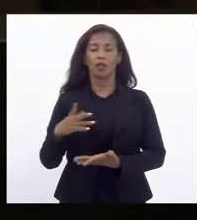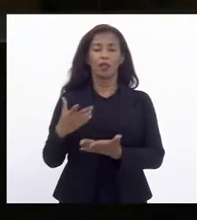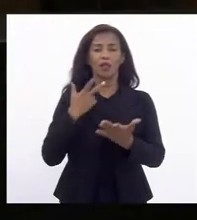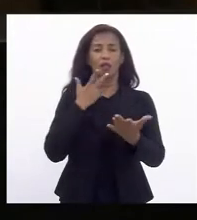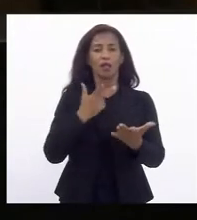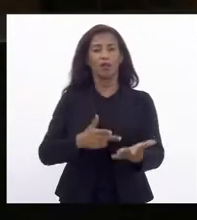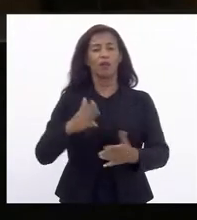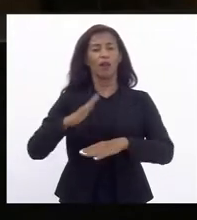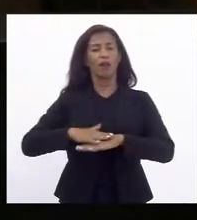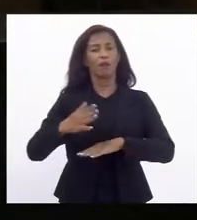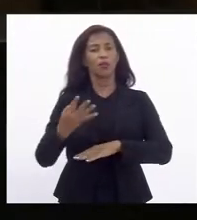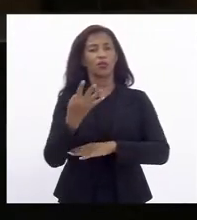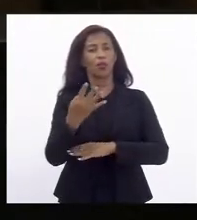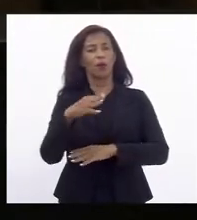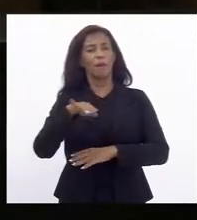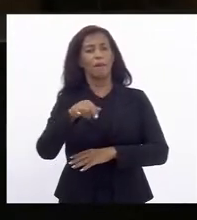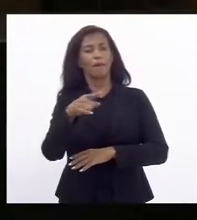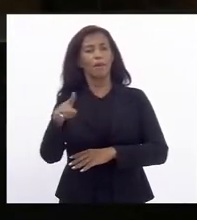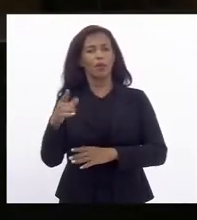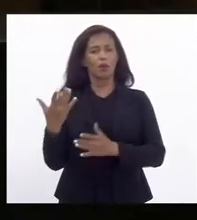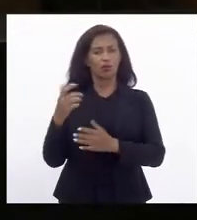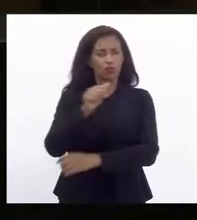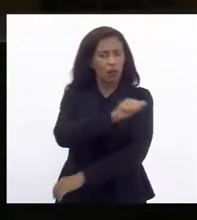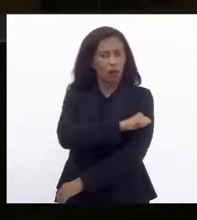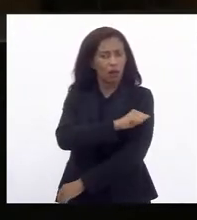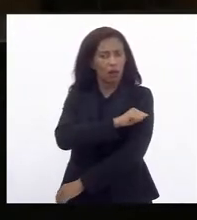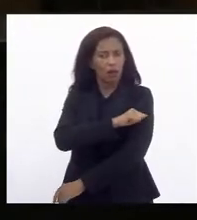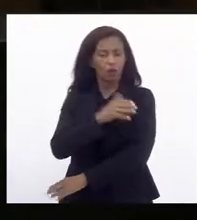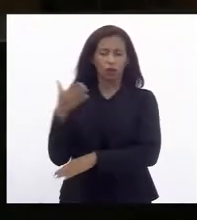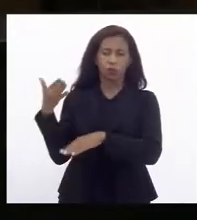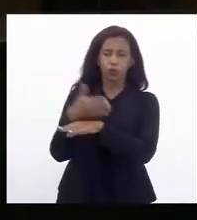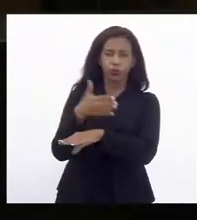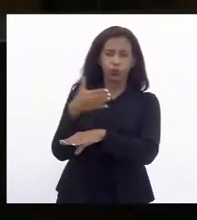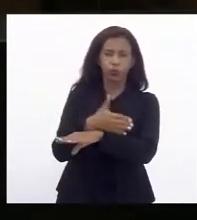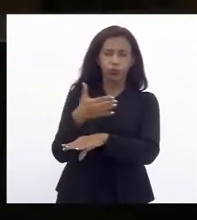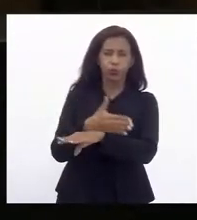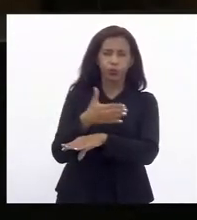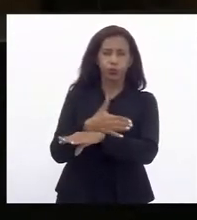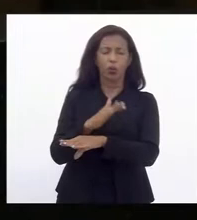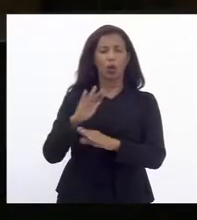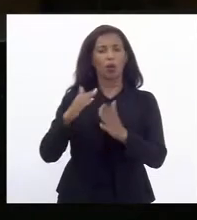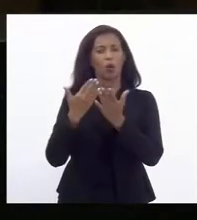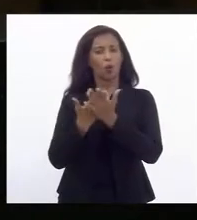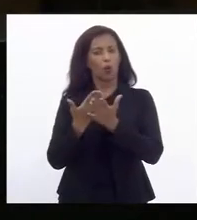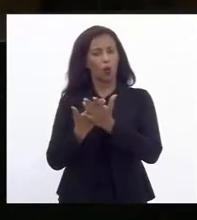fala que mais de 4 milhões de estudantes que frequentam